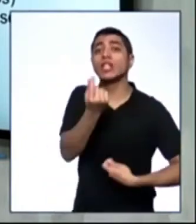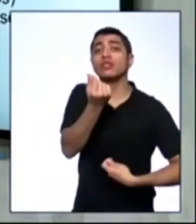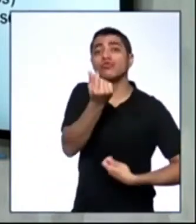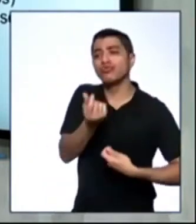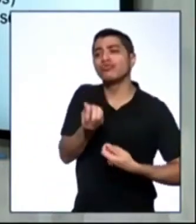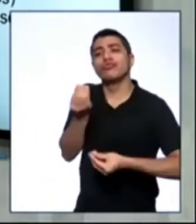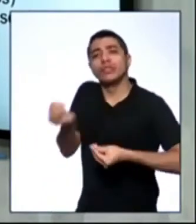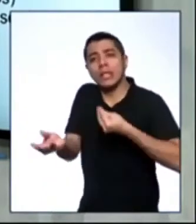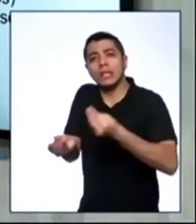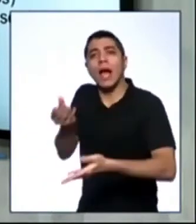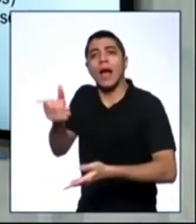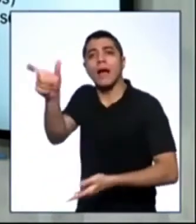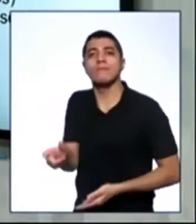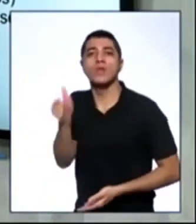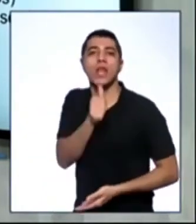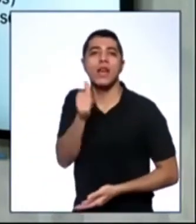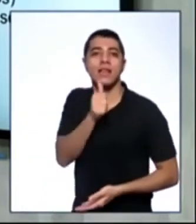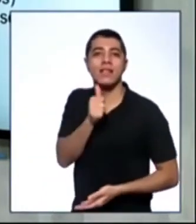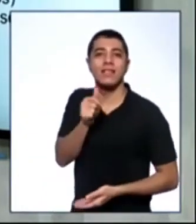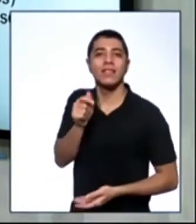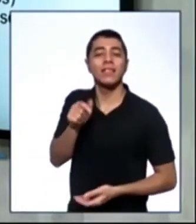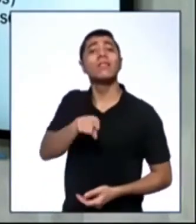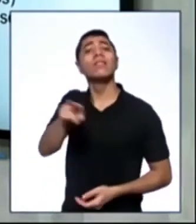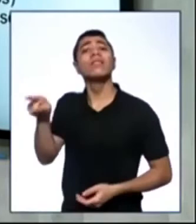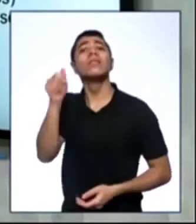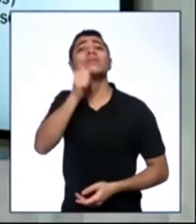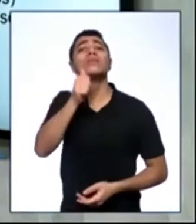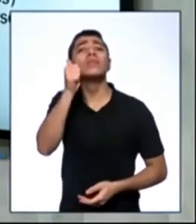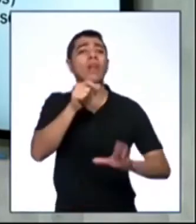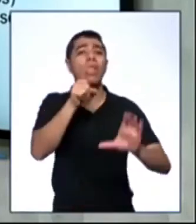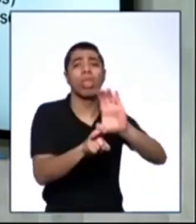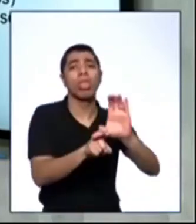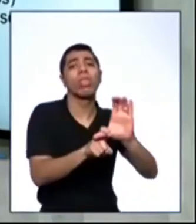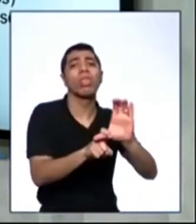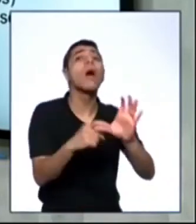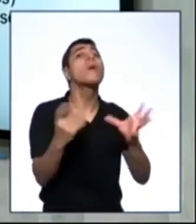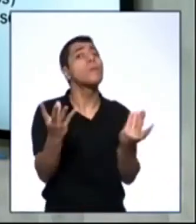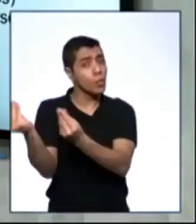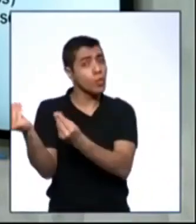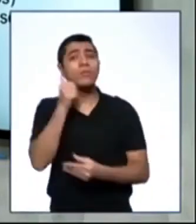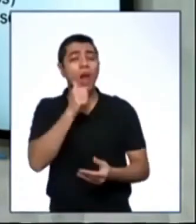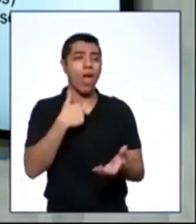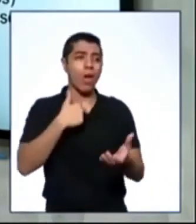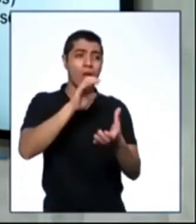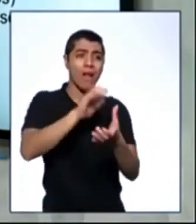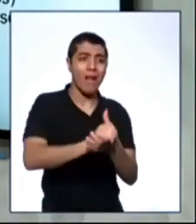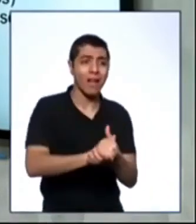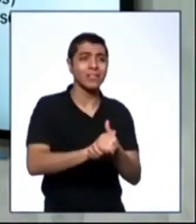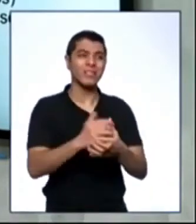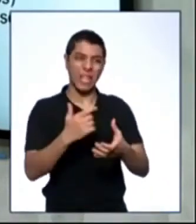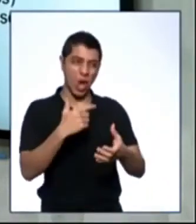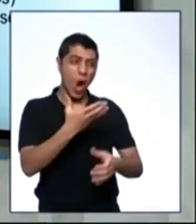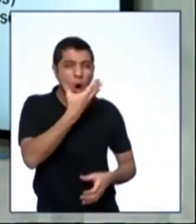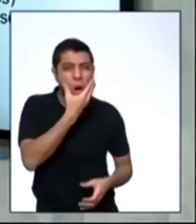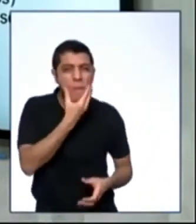direito de se defender dele. Quantas mulheres mantêm casamento porque essas mulheres são dependentes financeiramente de